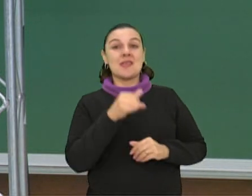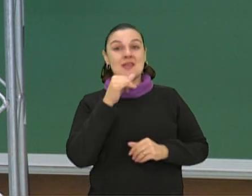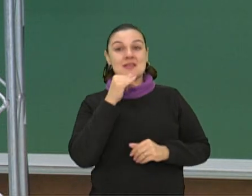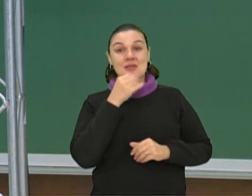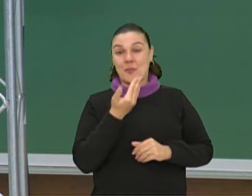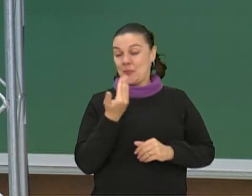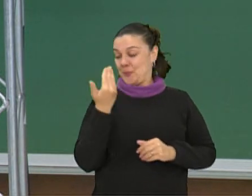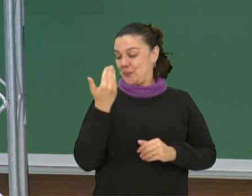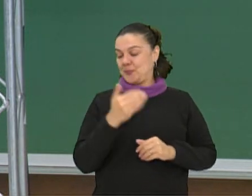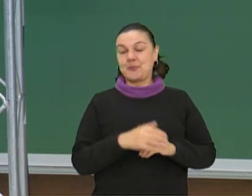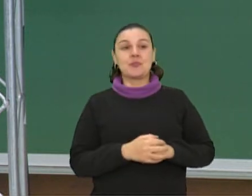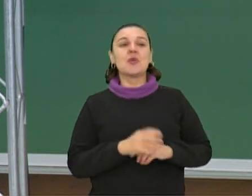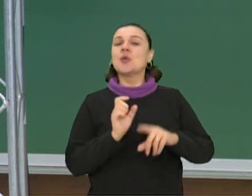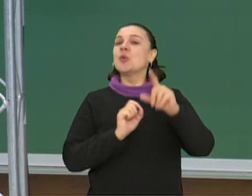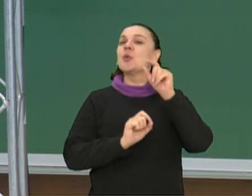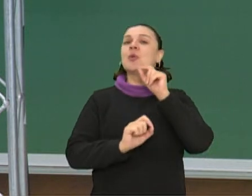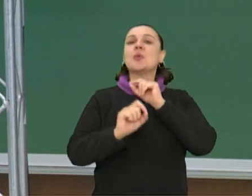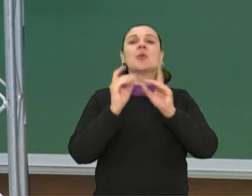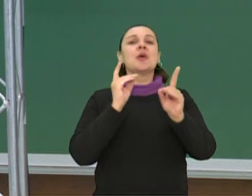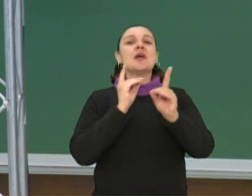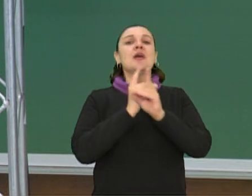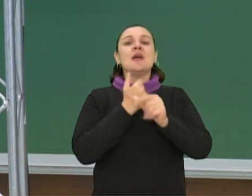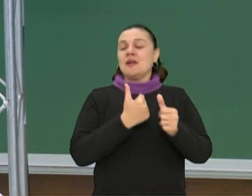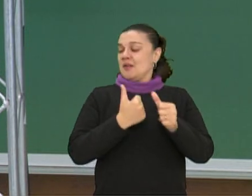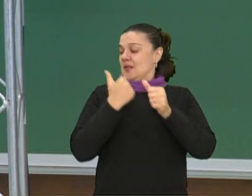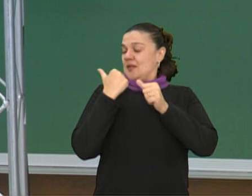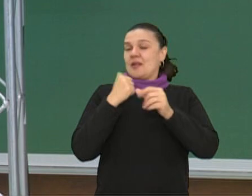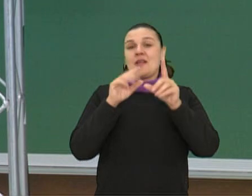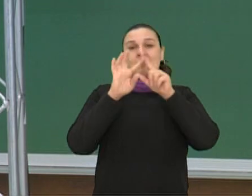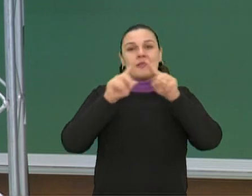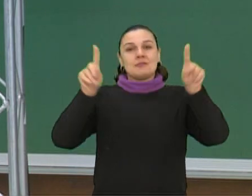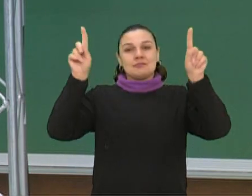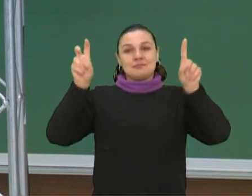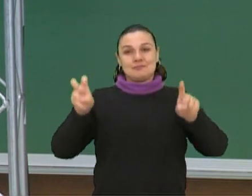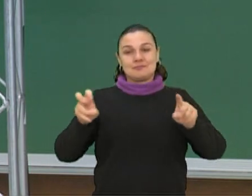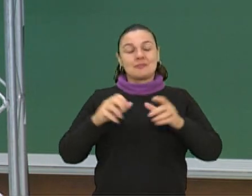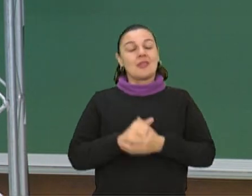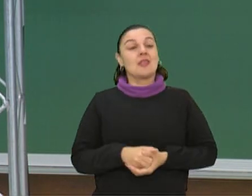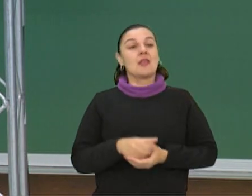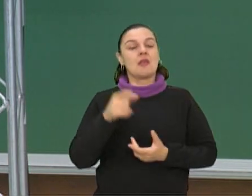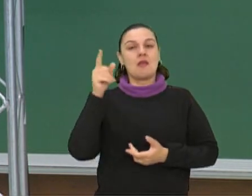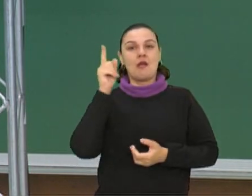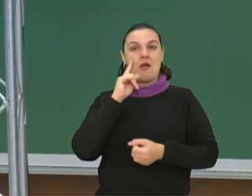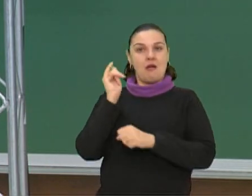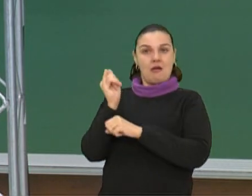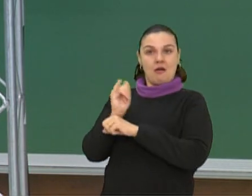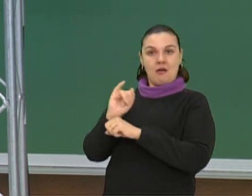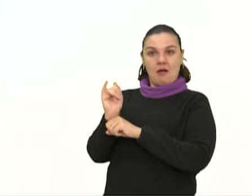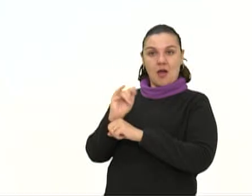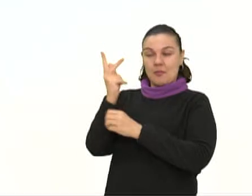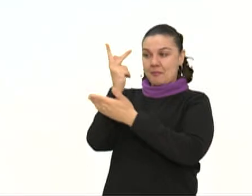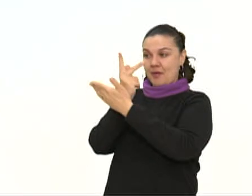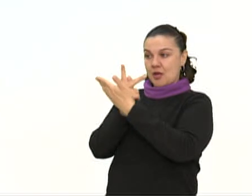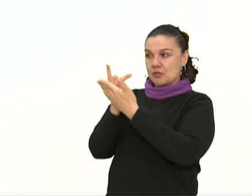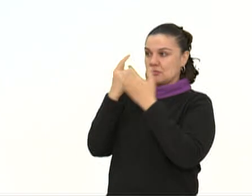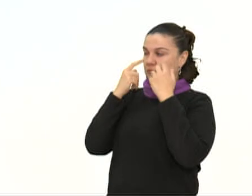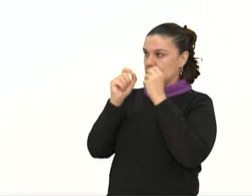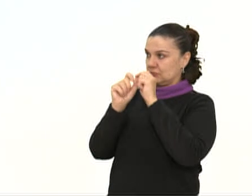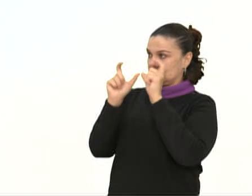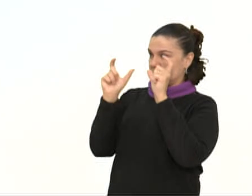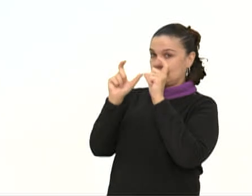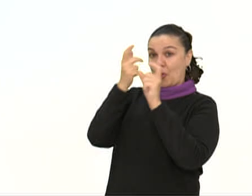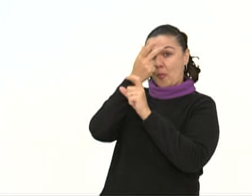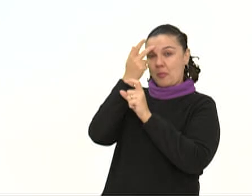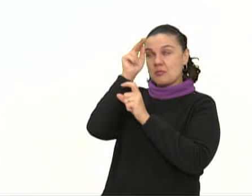trouxe para vocês. O que encontramos nesse gênero textual? A imagem, que chama a atenção